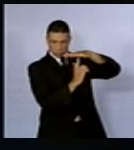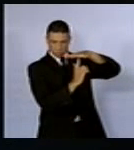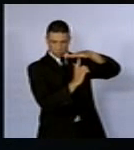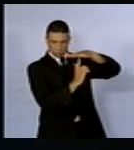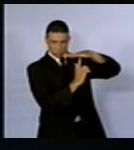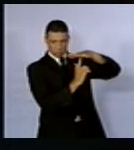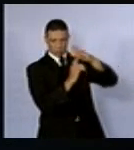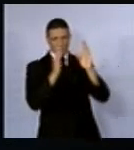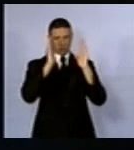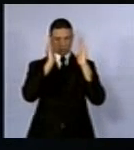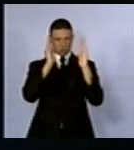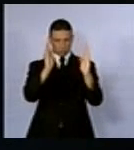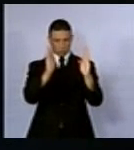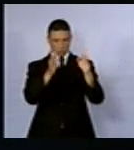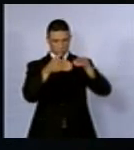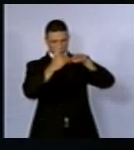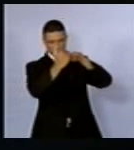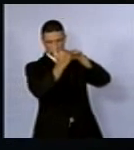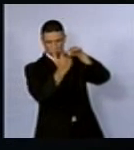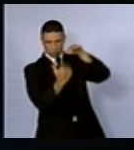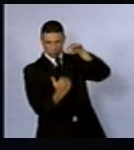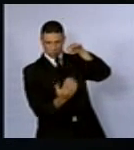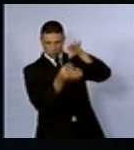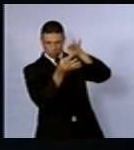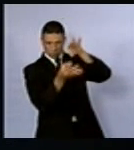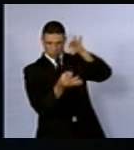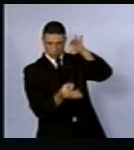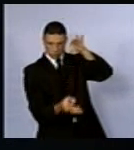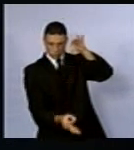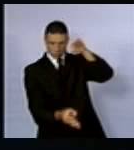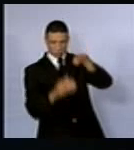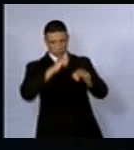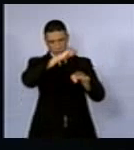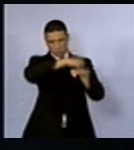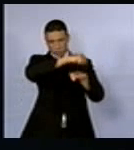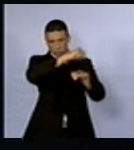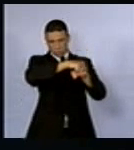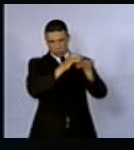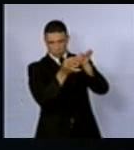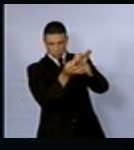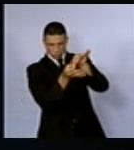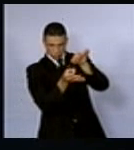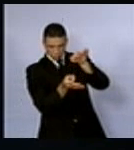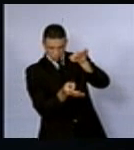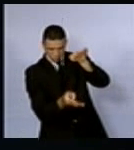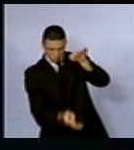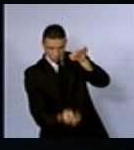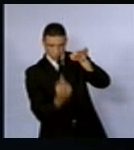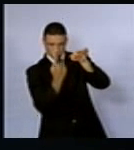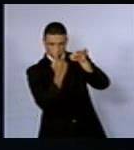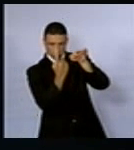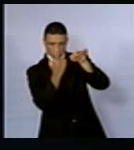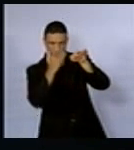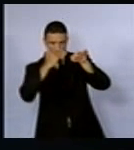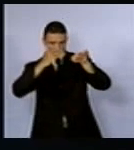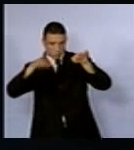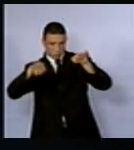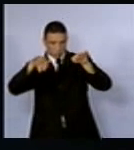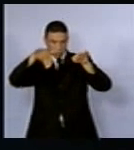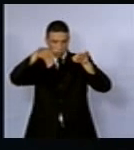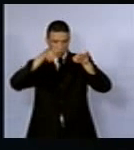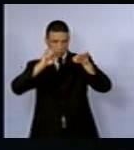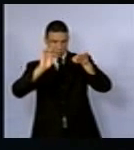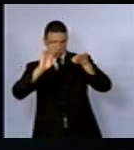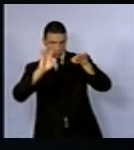transmissão a 1,5 metro da calçada, a 1,5 metro do solo. Então, nessa distância, se vai com